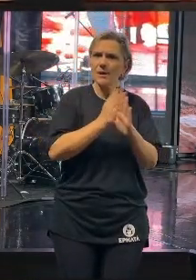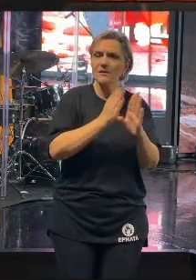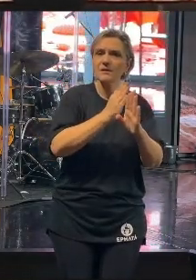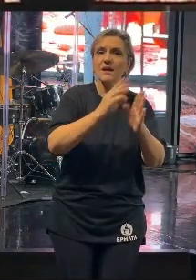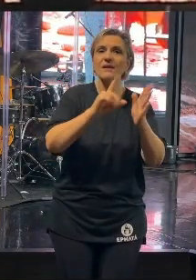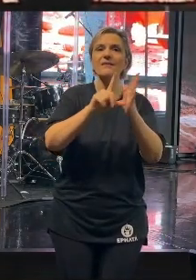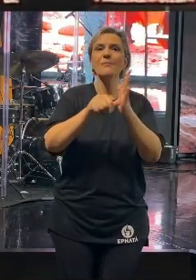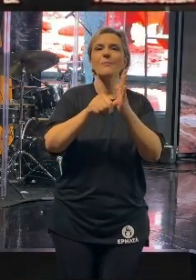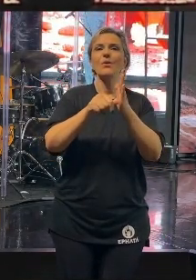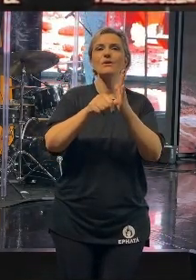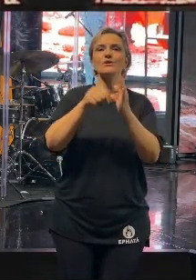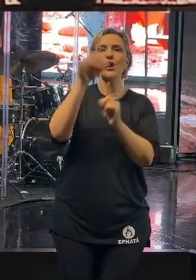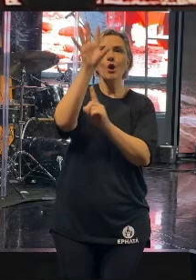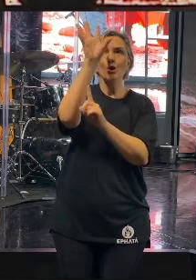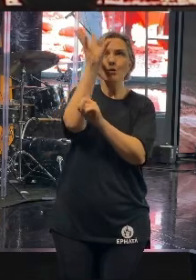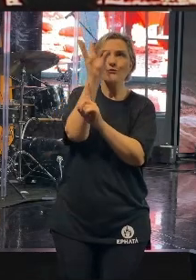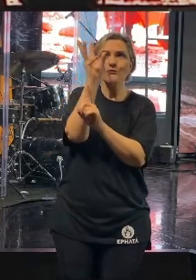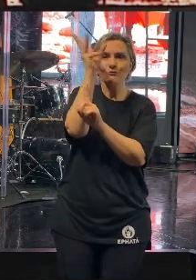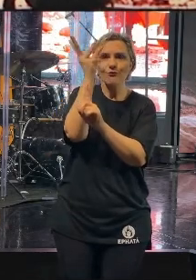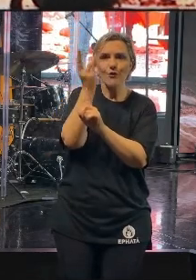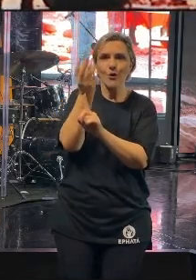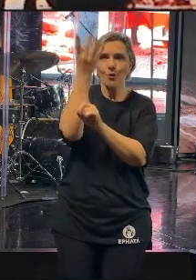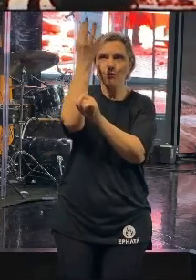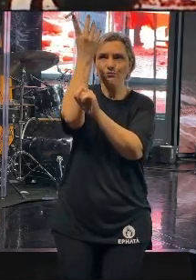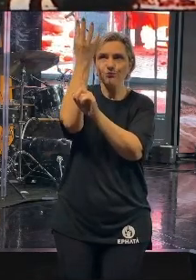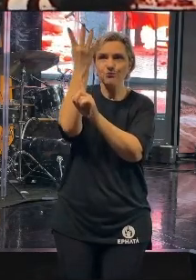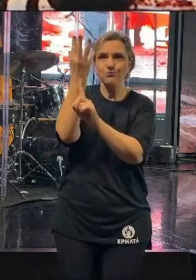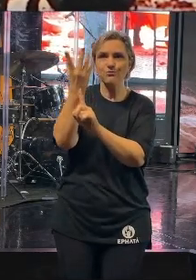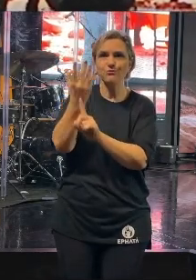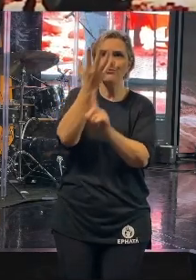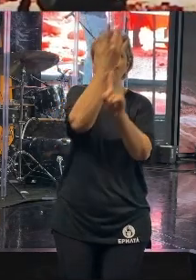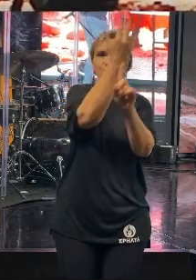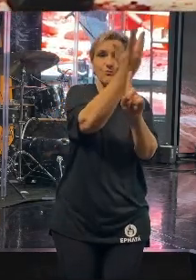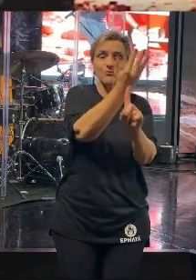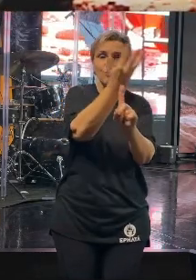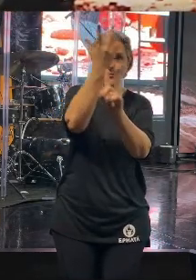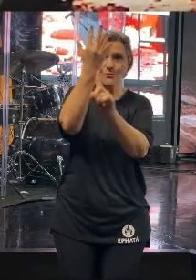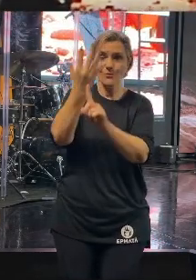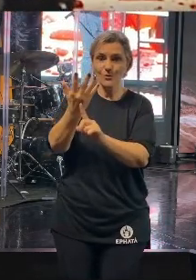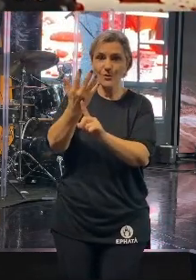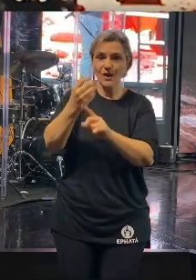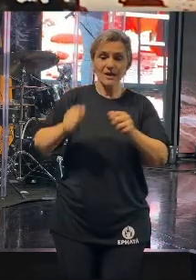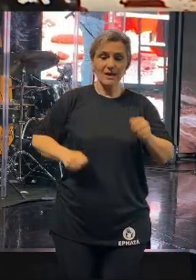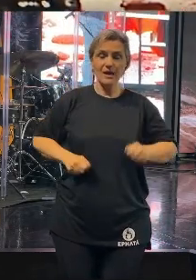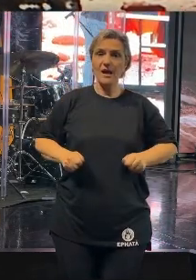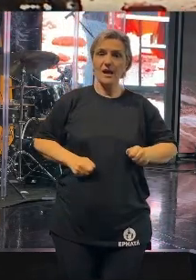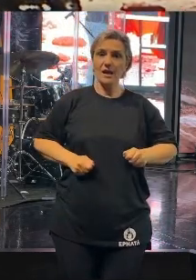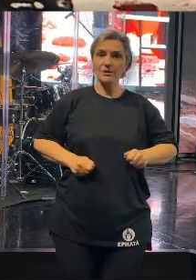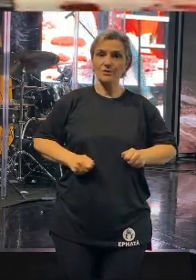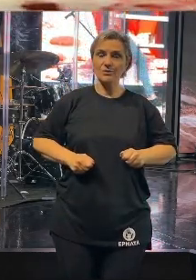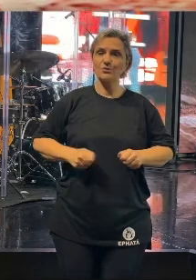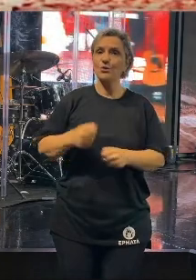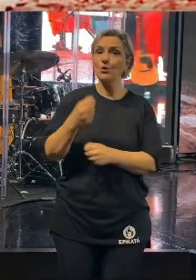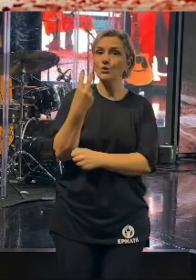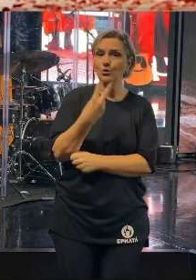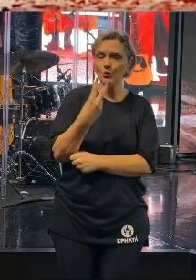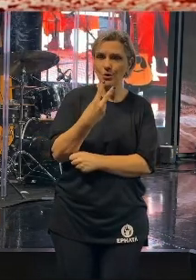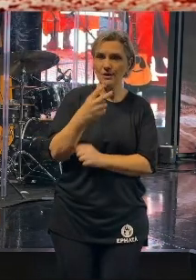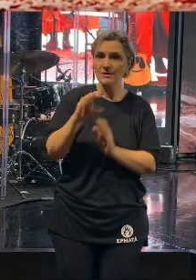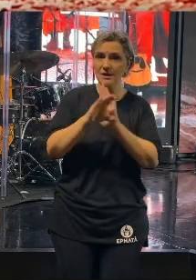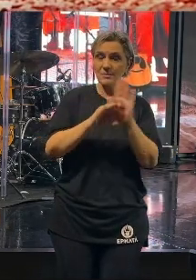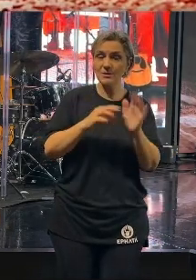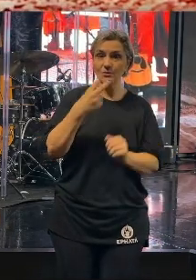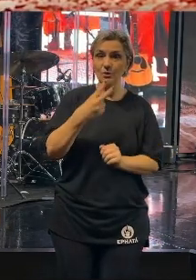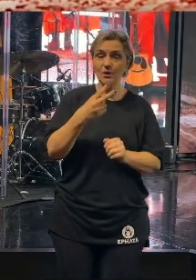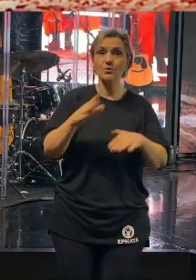que o fogo desce. Quando o fogo desce em Atos 2, a perseguição sobe. Quando o Espírito